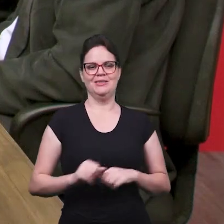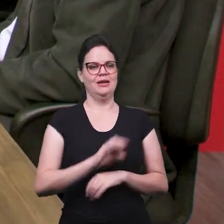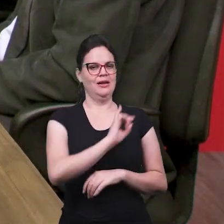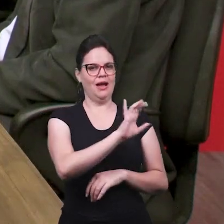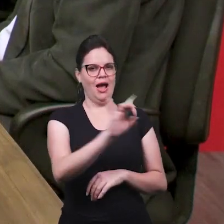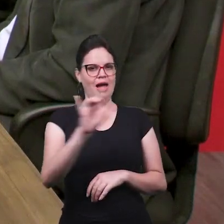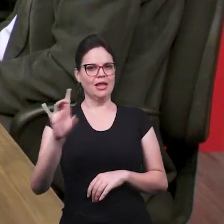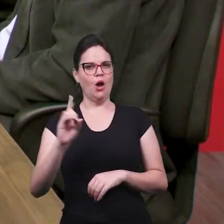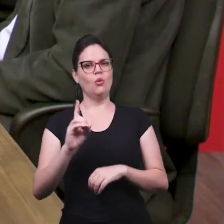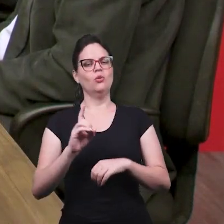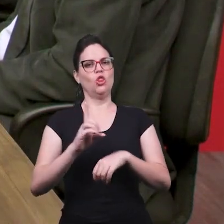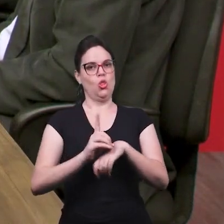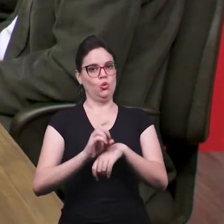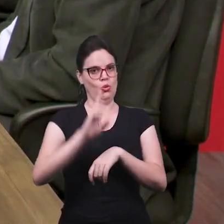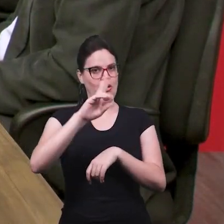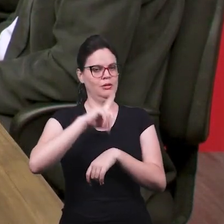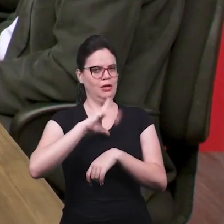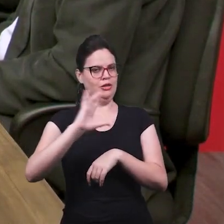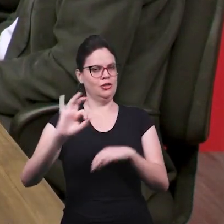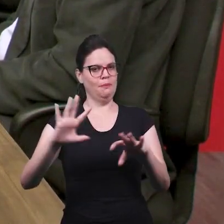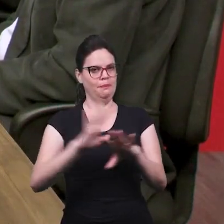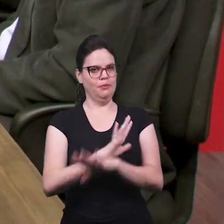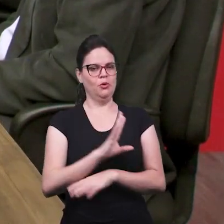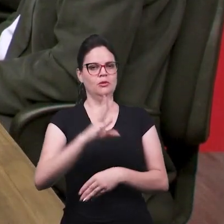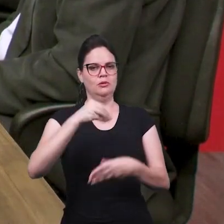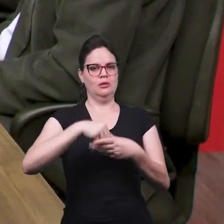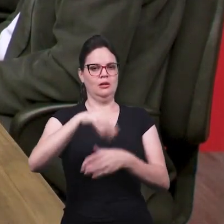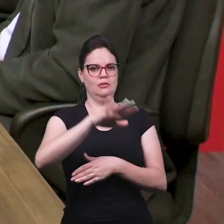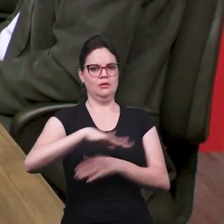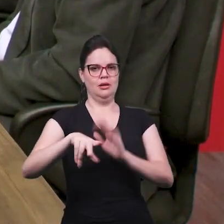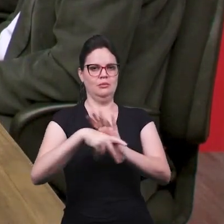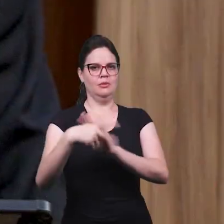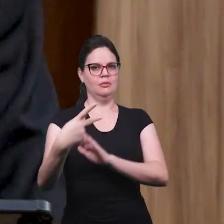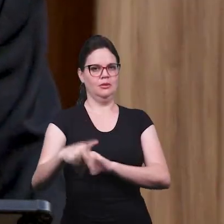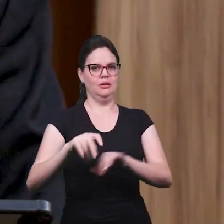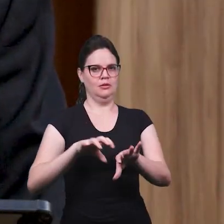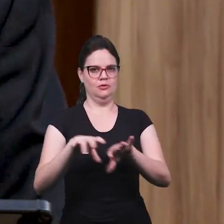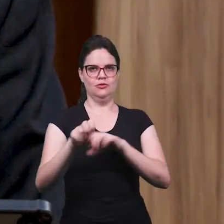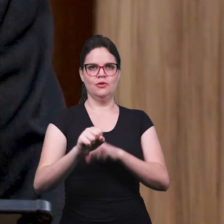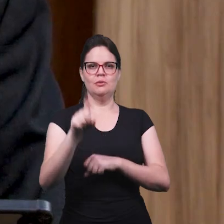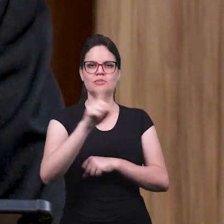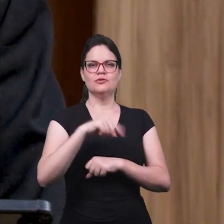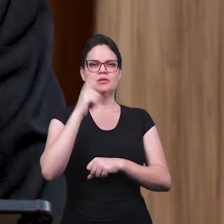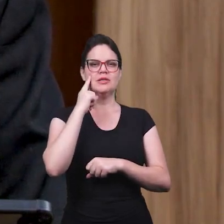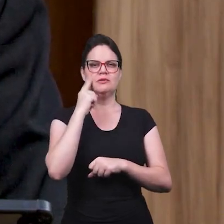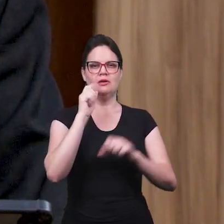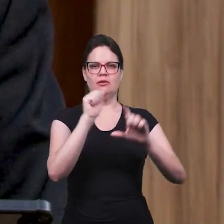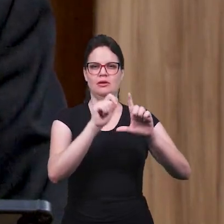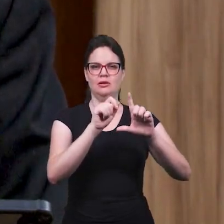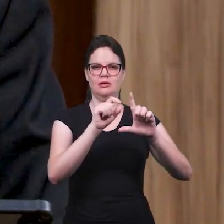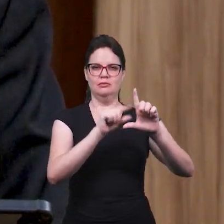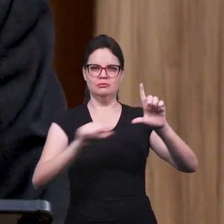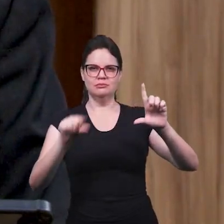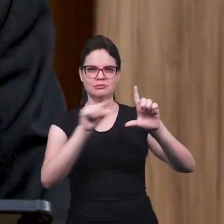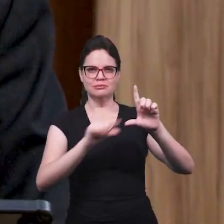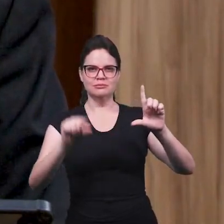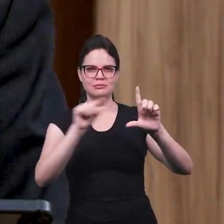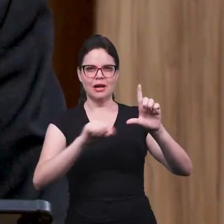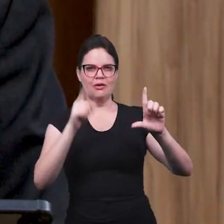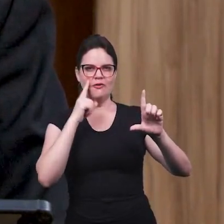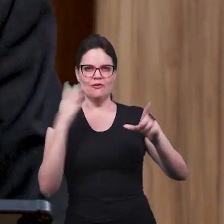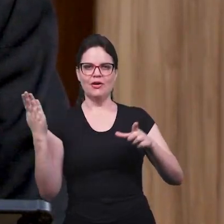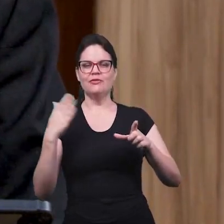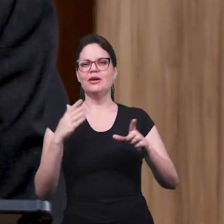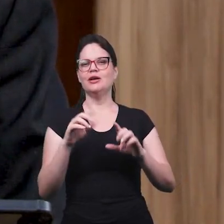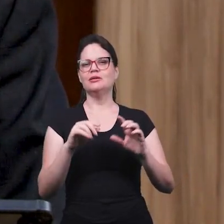dentro da sua área do conhecimento, inclusive aqueles que nos assistem em casa vão perceber que é sempre um mini currículo aí que é